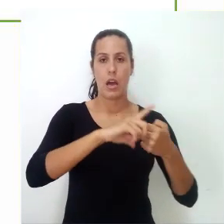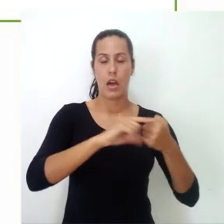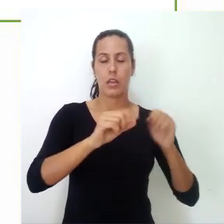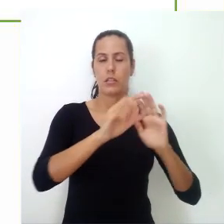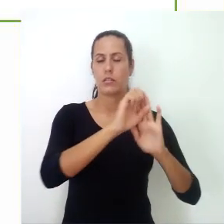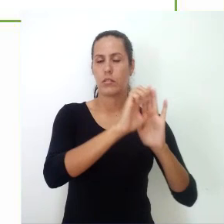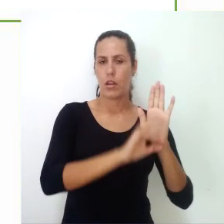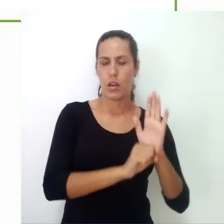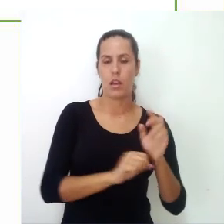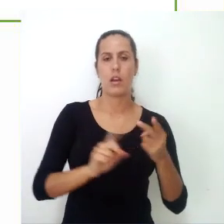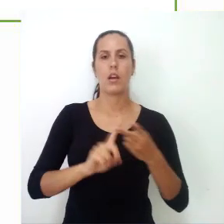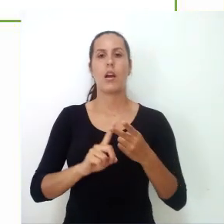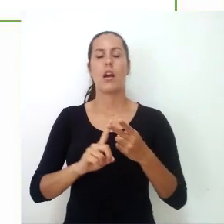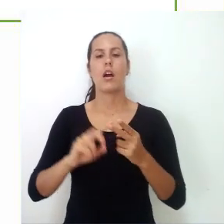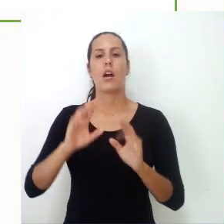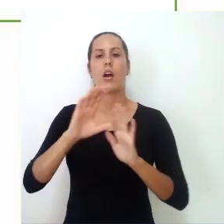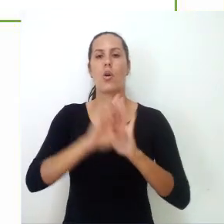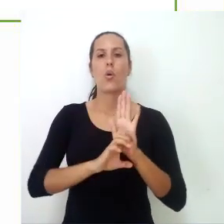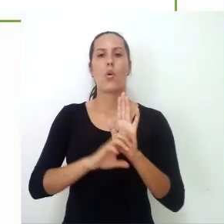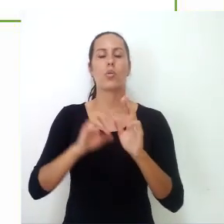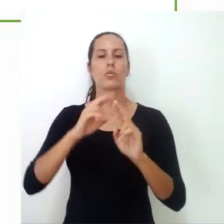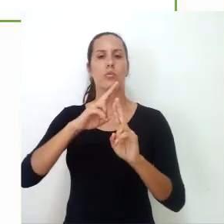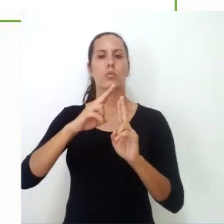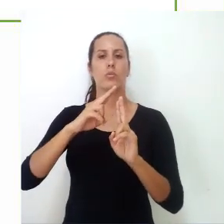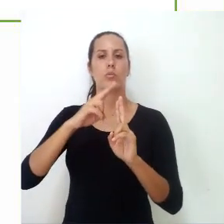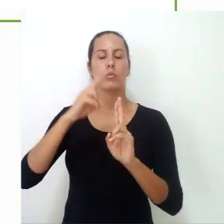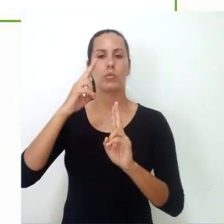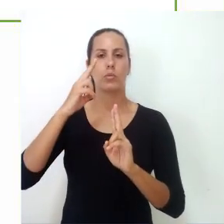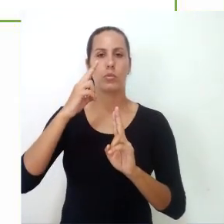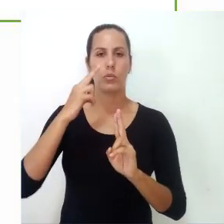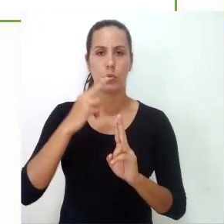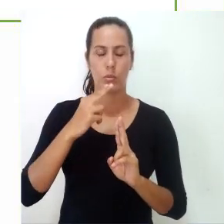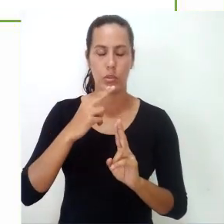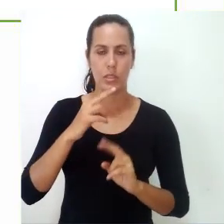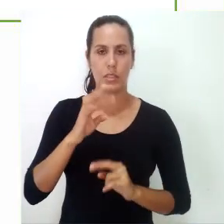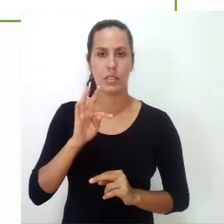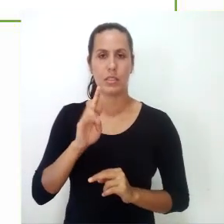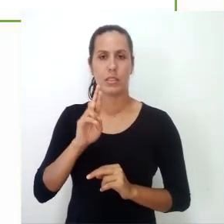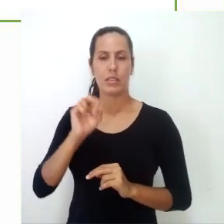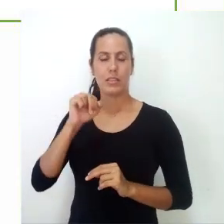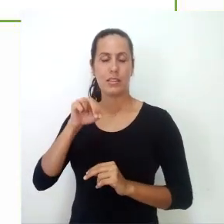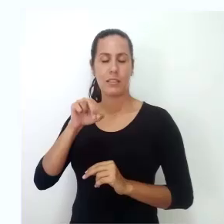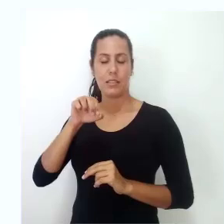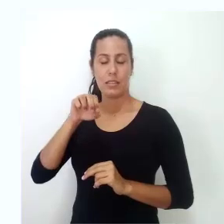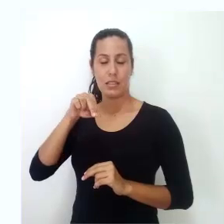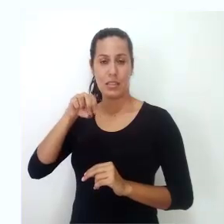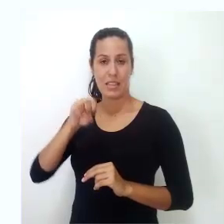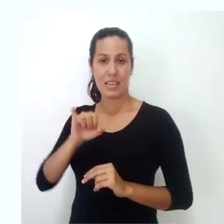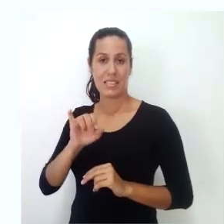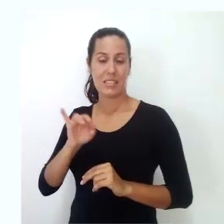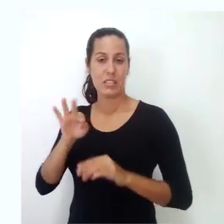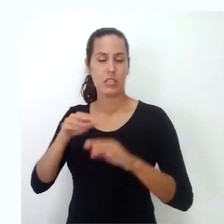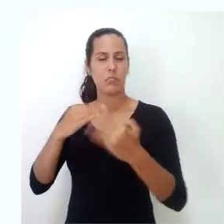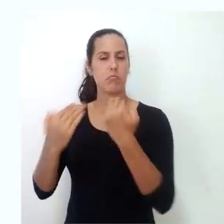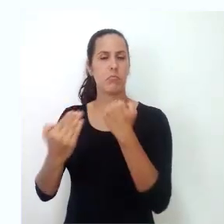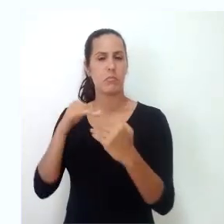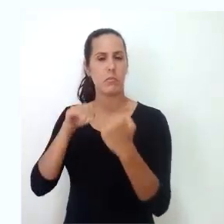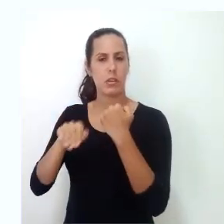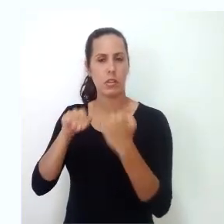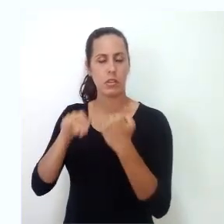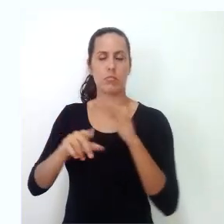Trânsito, Defesa do Consumidor, etc. Então vamos lá, sempre lembrando, legal,